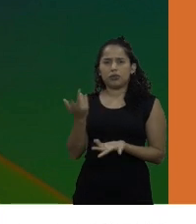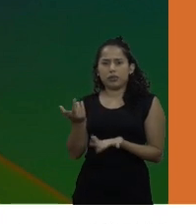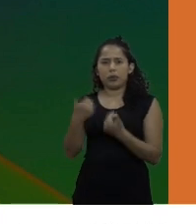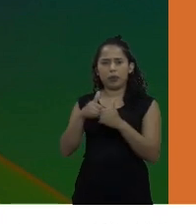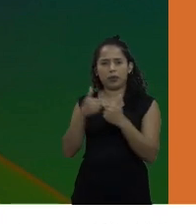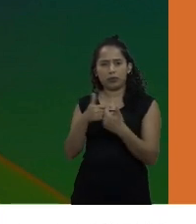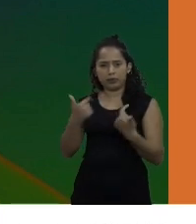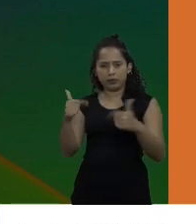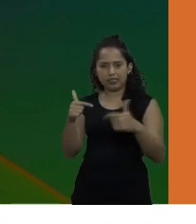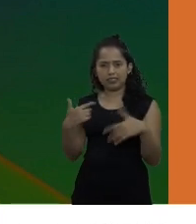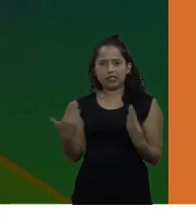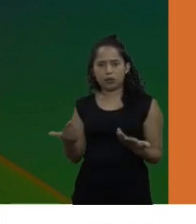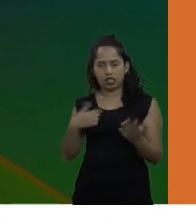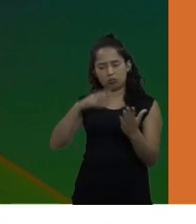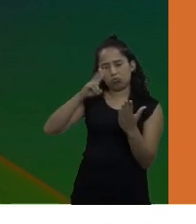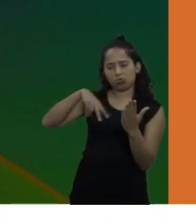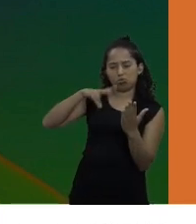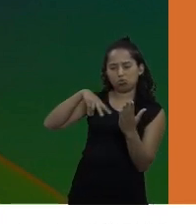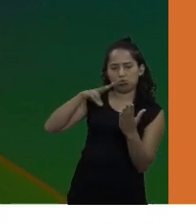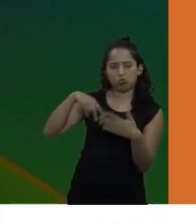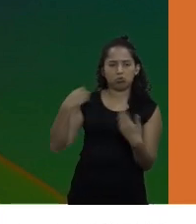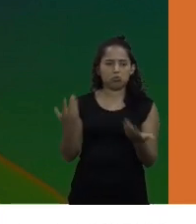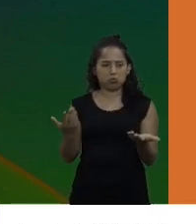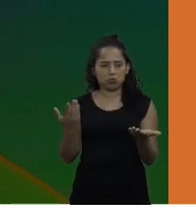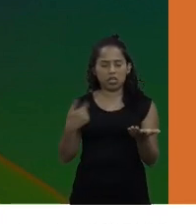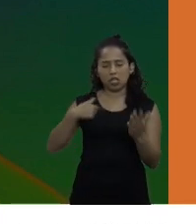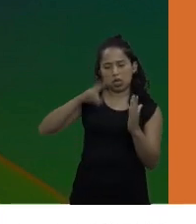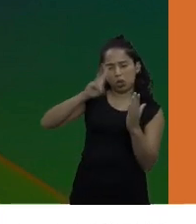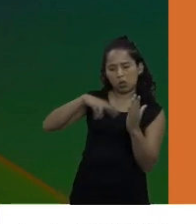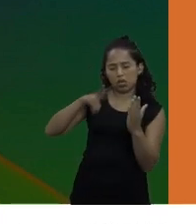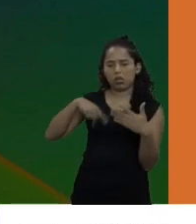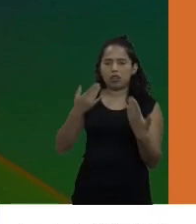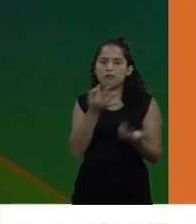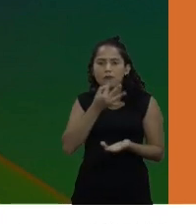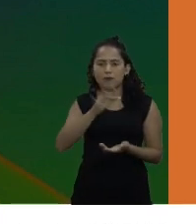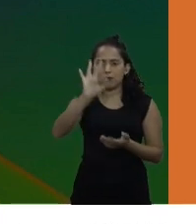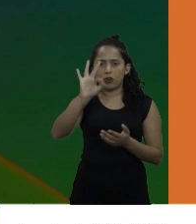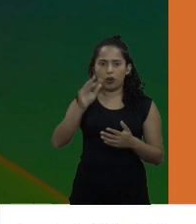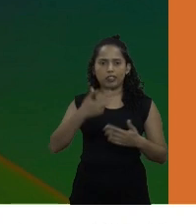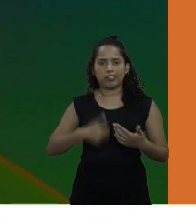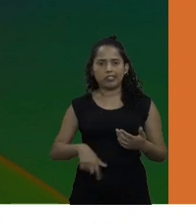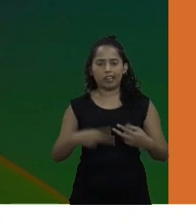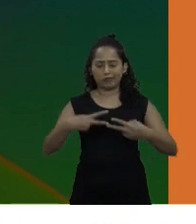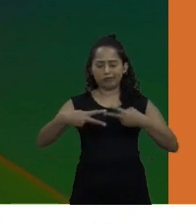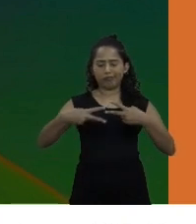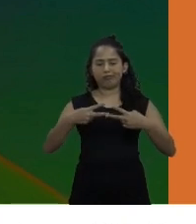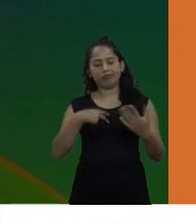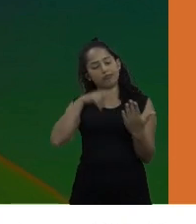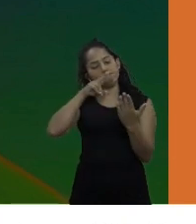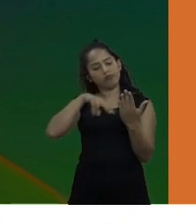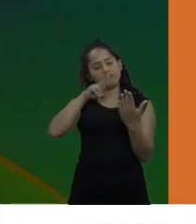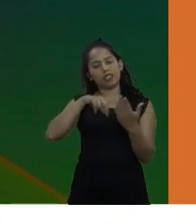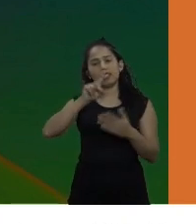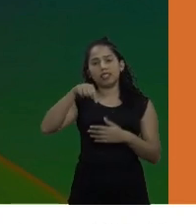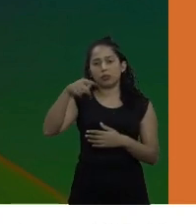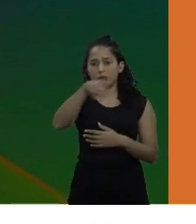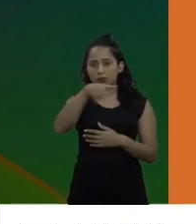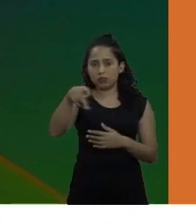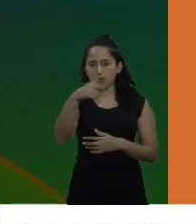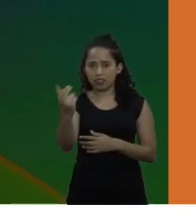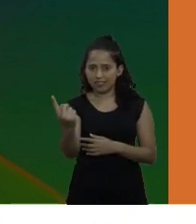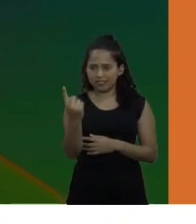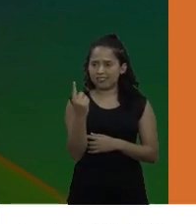lendo, imagina, lendo Freud na catraca do ônibus. Eu lembro que uma professora, que depois foi minha professora,